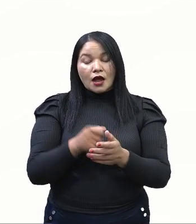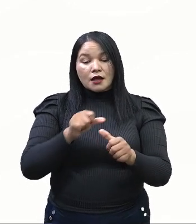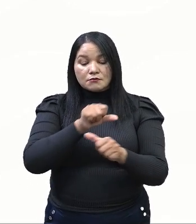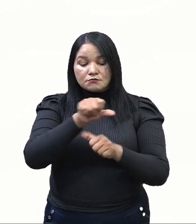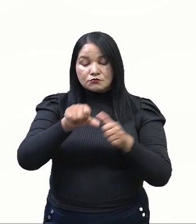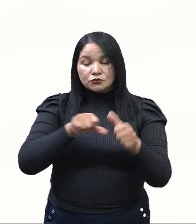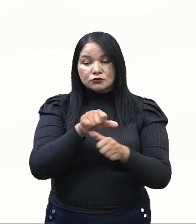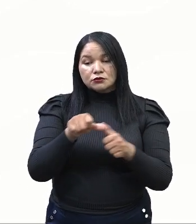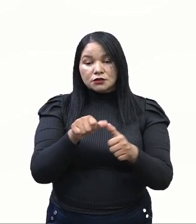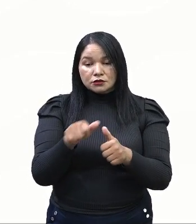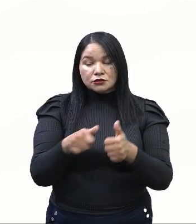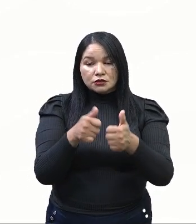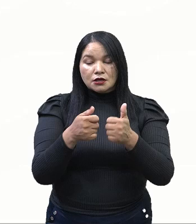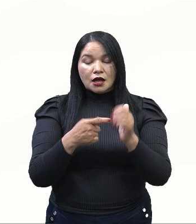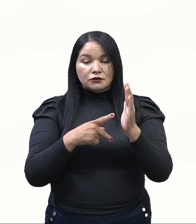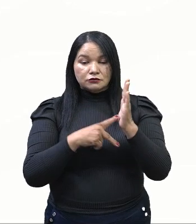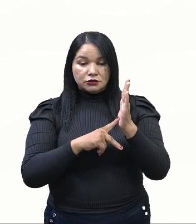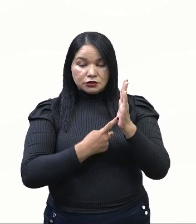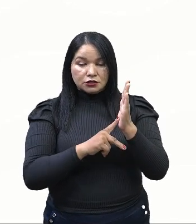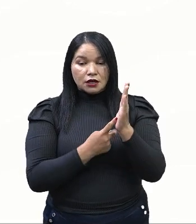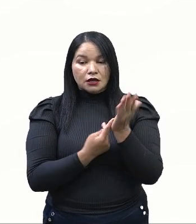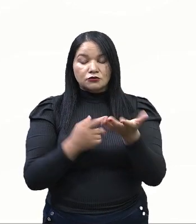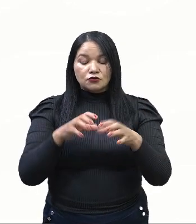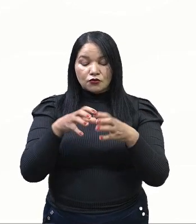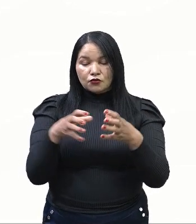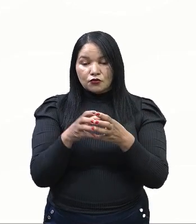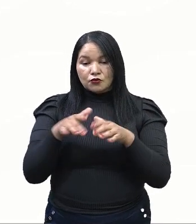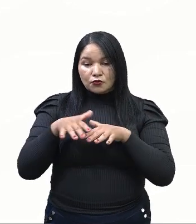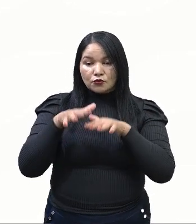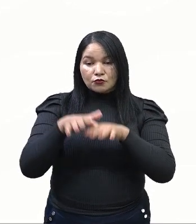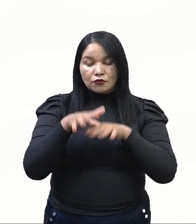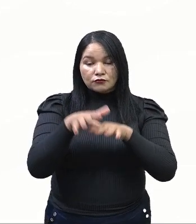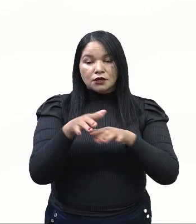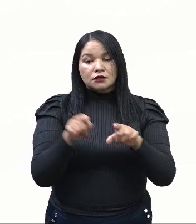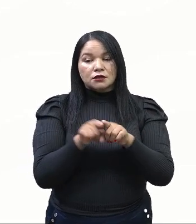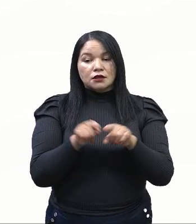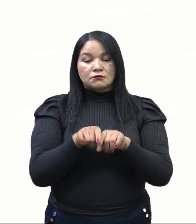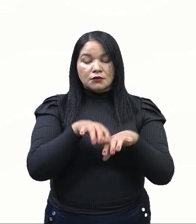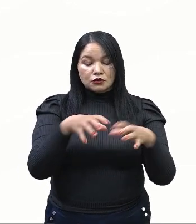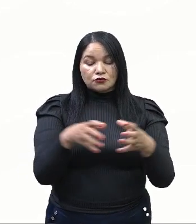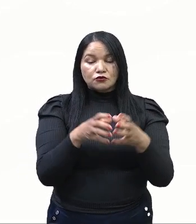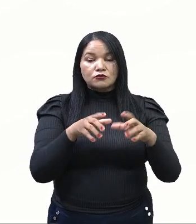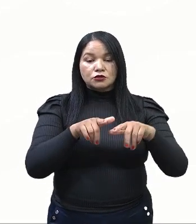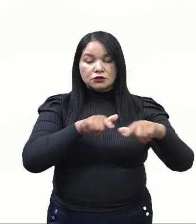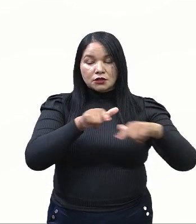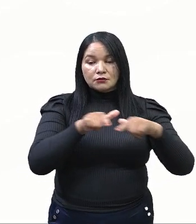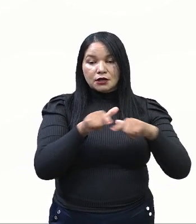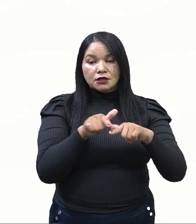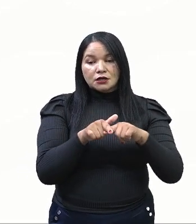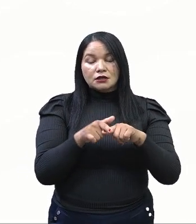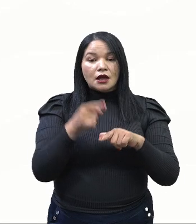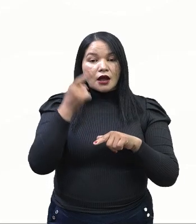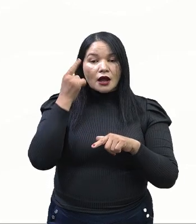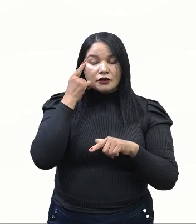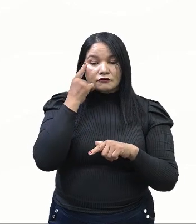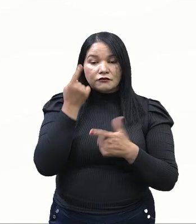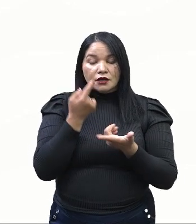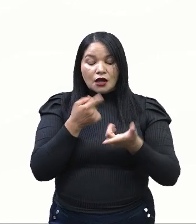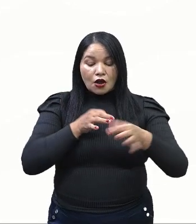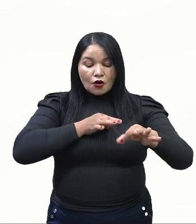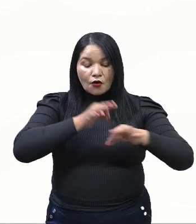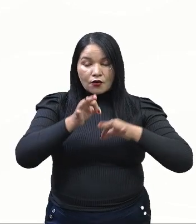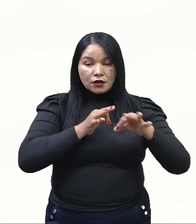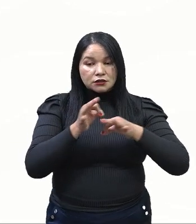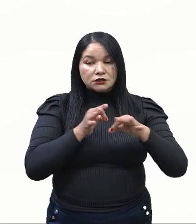os sindicatos, os movimentos sindicais, os operários vão ver aí uma chance de começar a se organizar